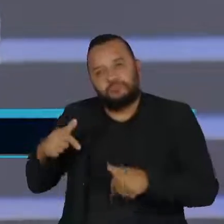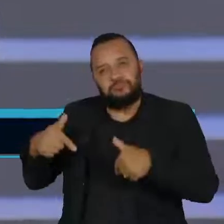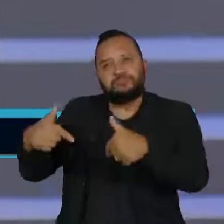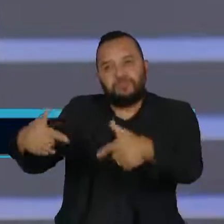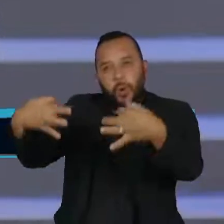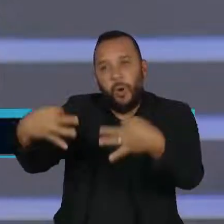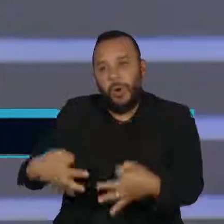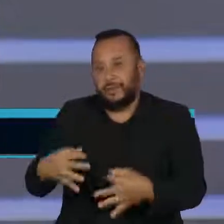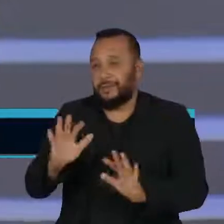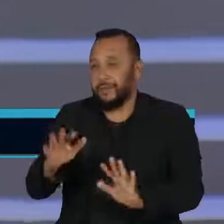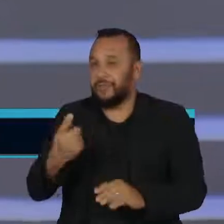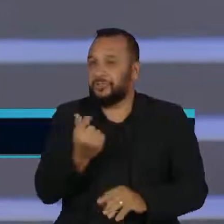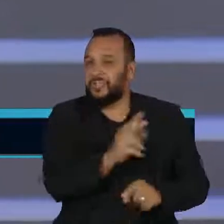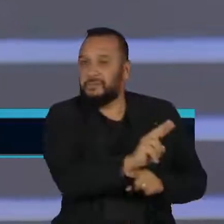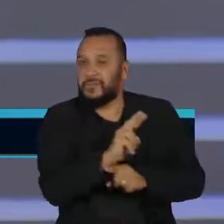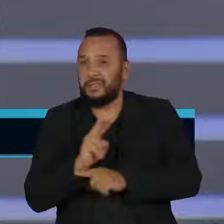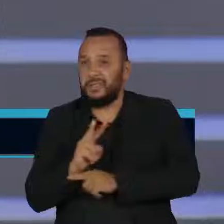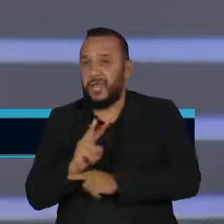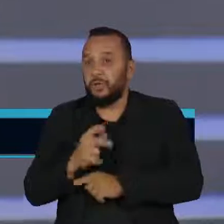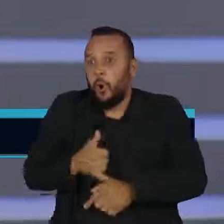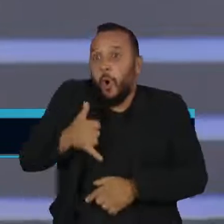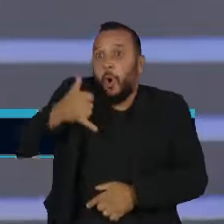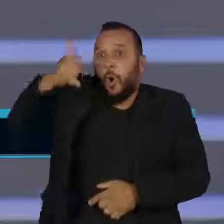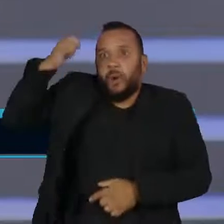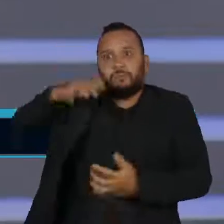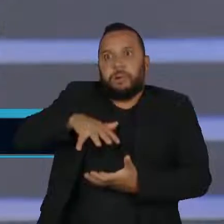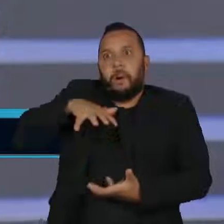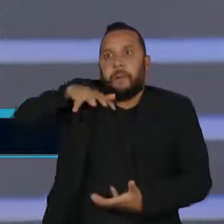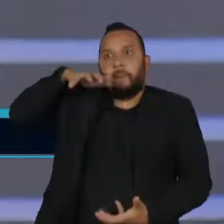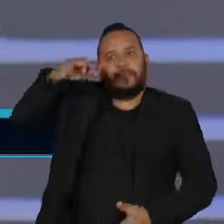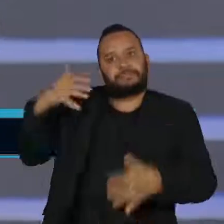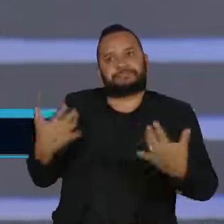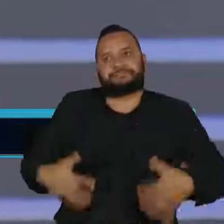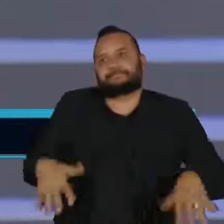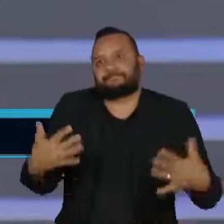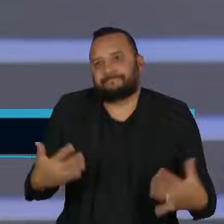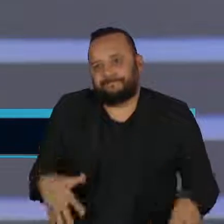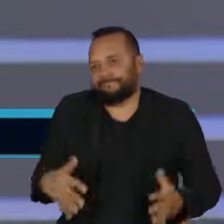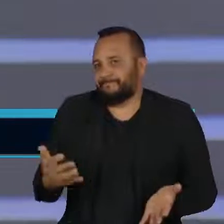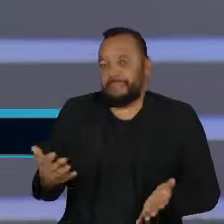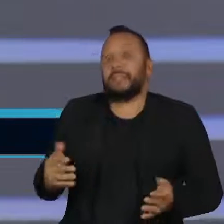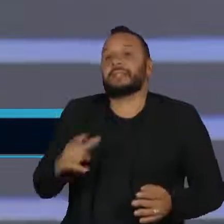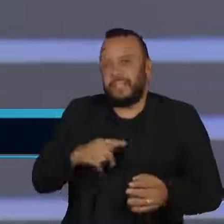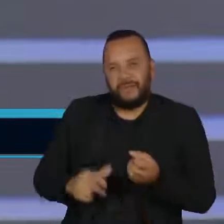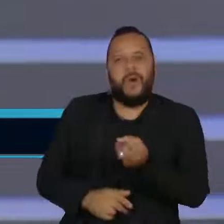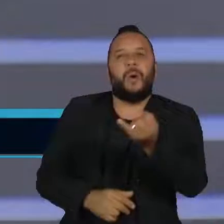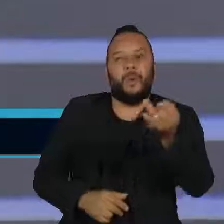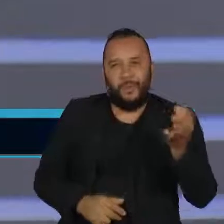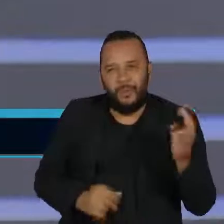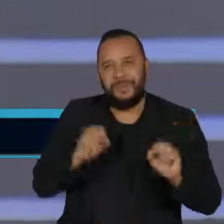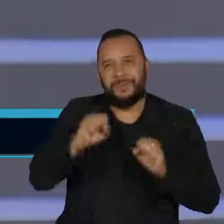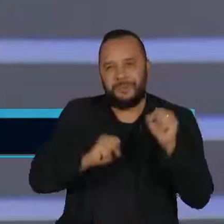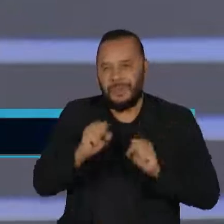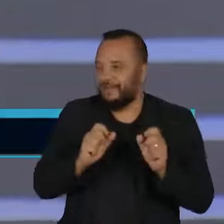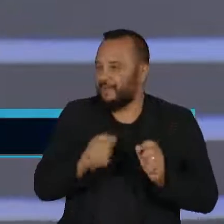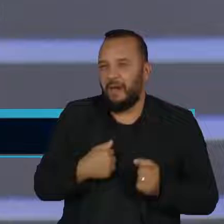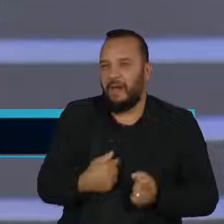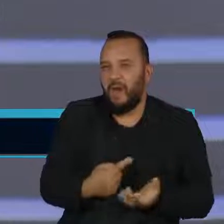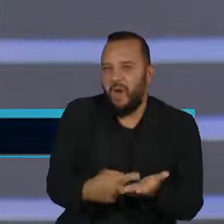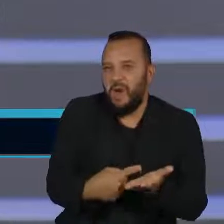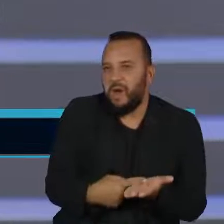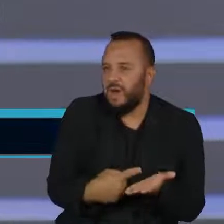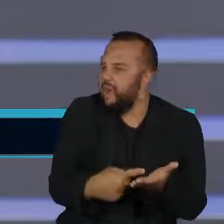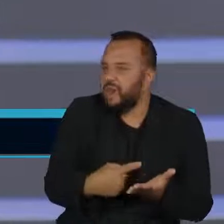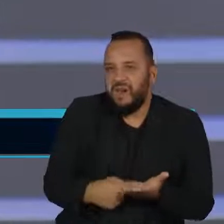aí, infelizmente, nós temos empresas que essas provocaram fraudes enormes, não é? Tentaram